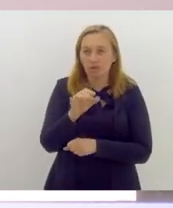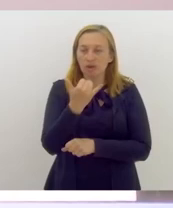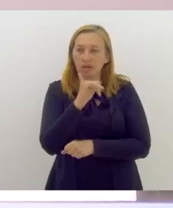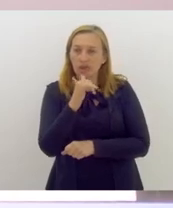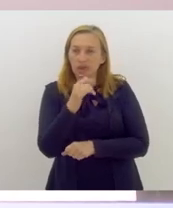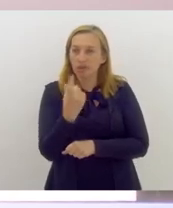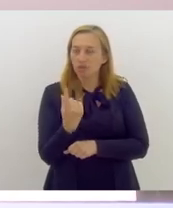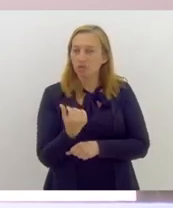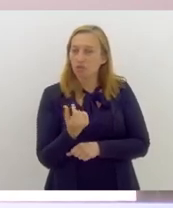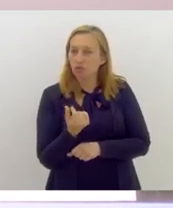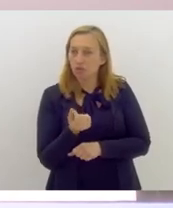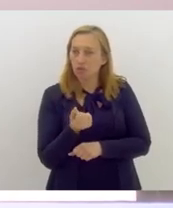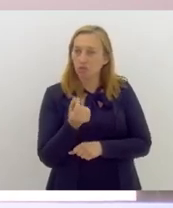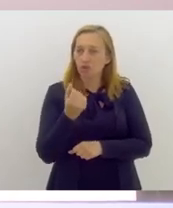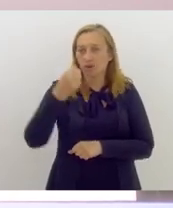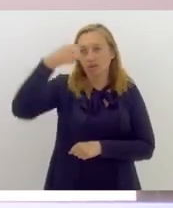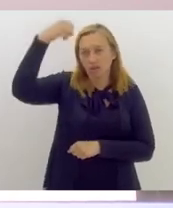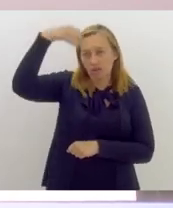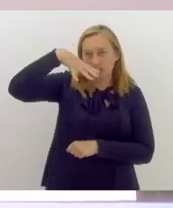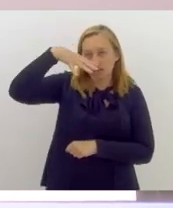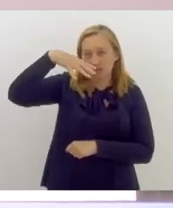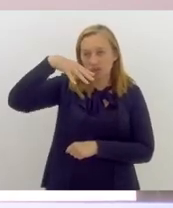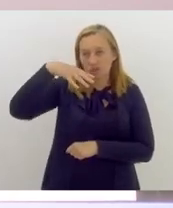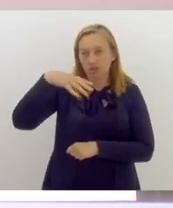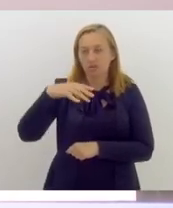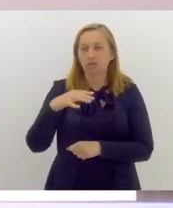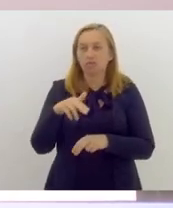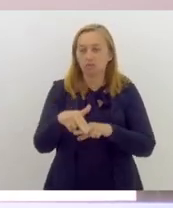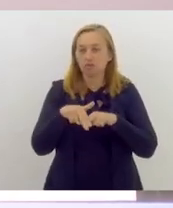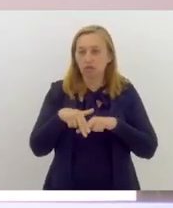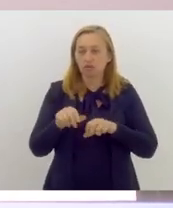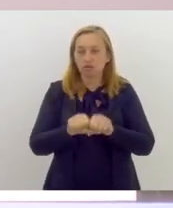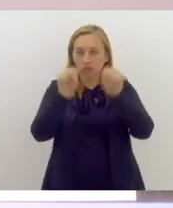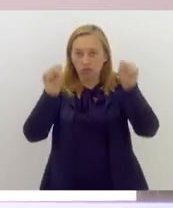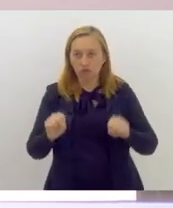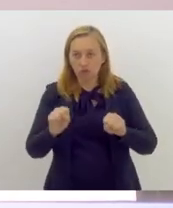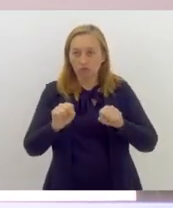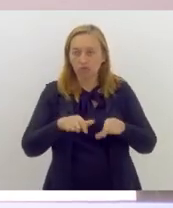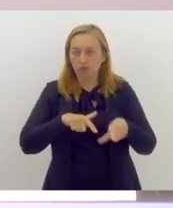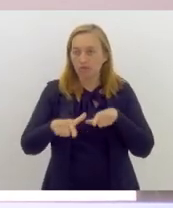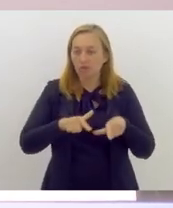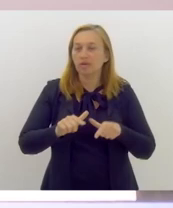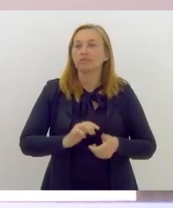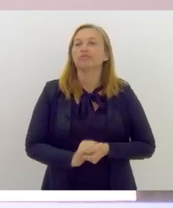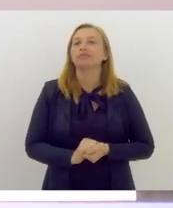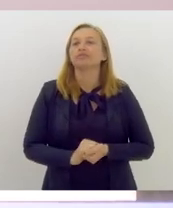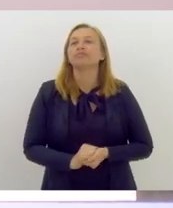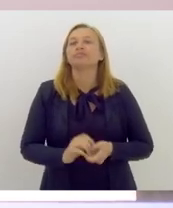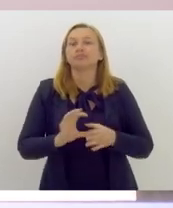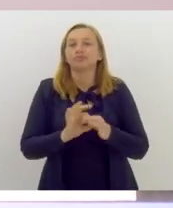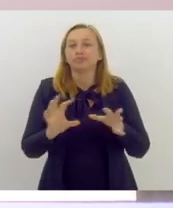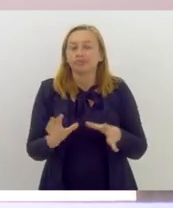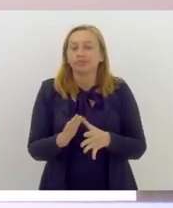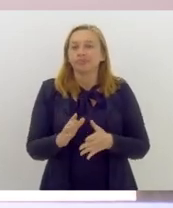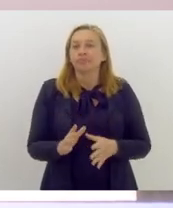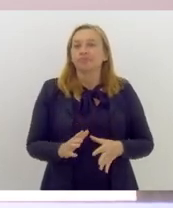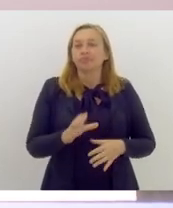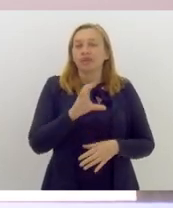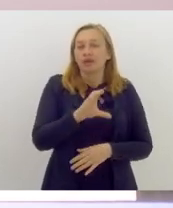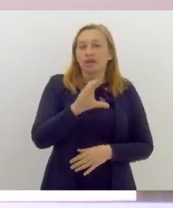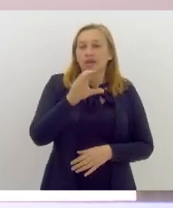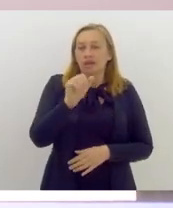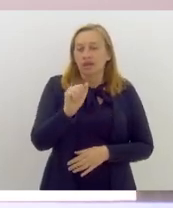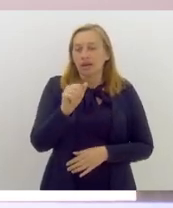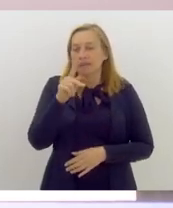aumentou devido à operação do sistema quem está liberando as operações da kps